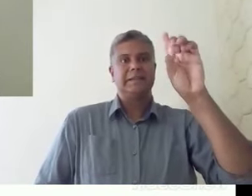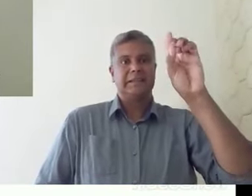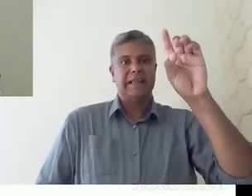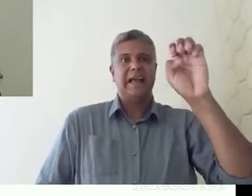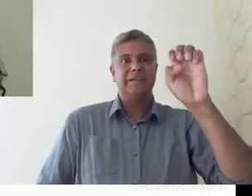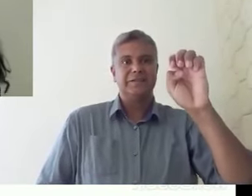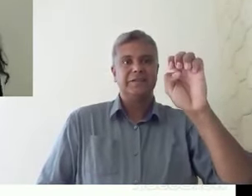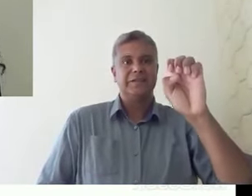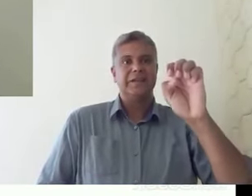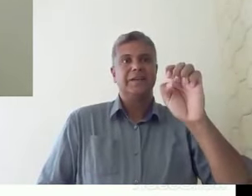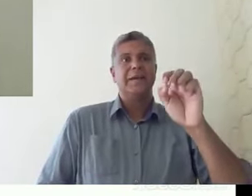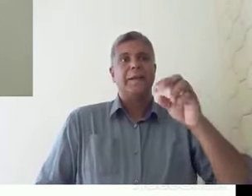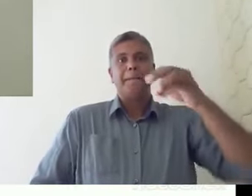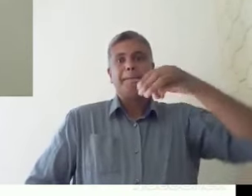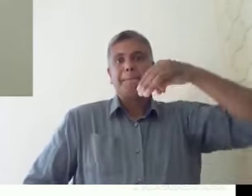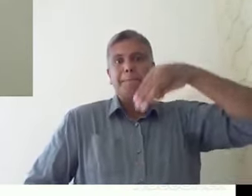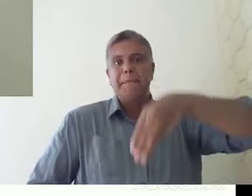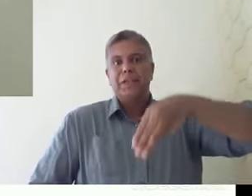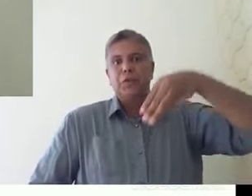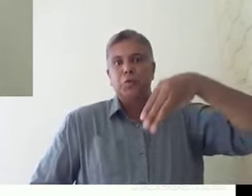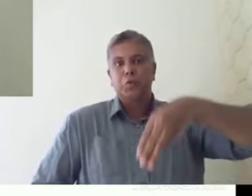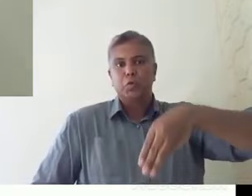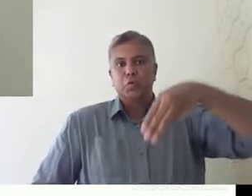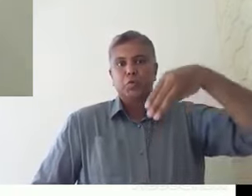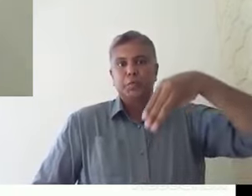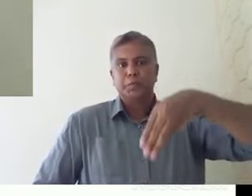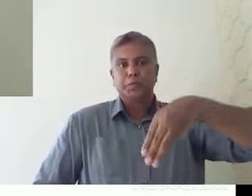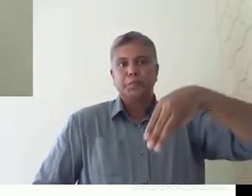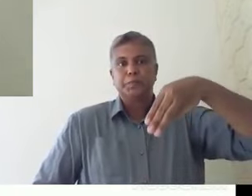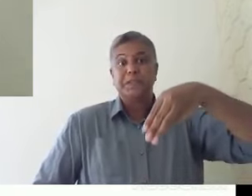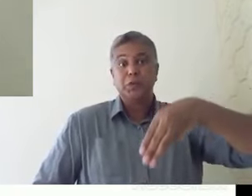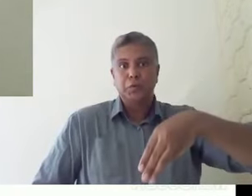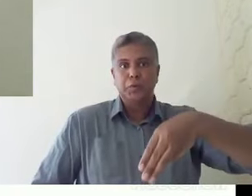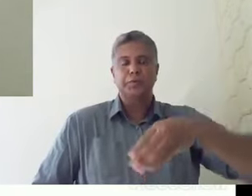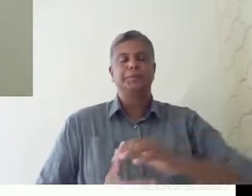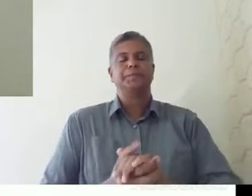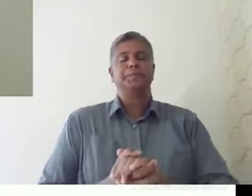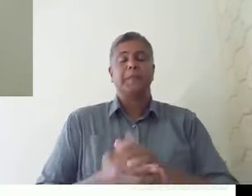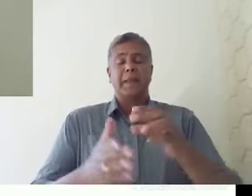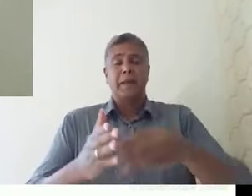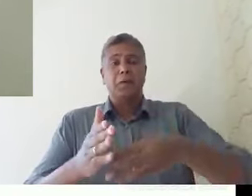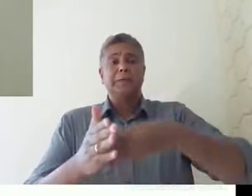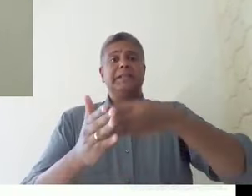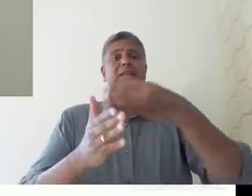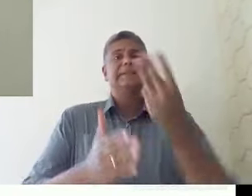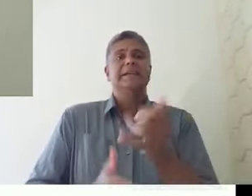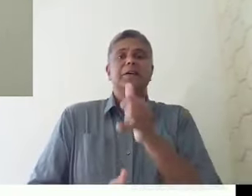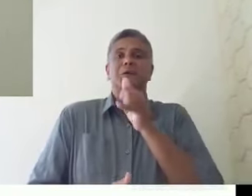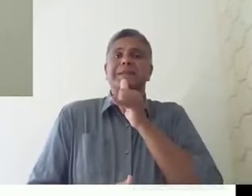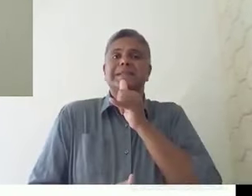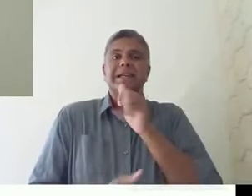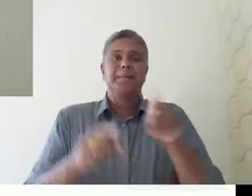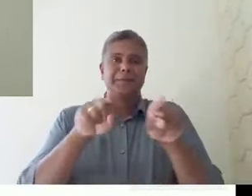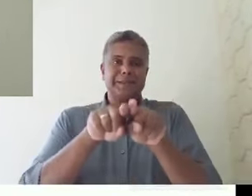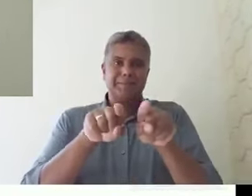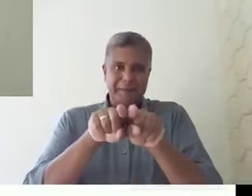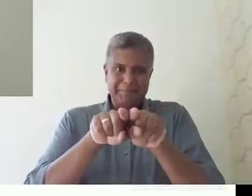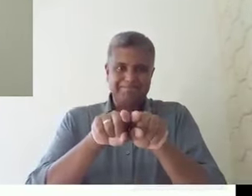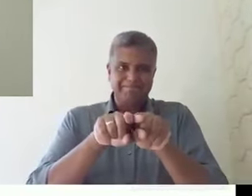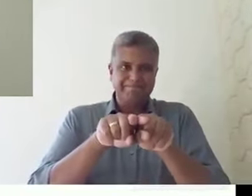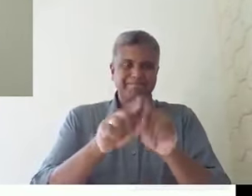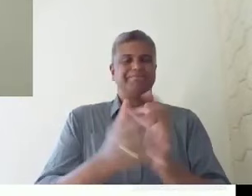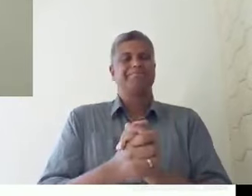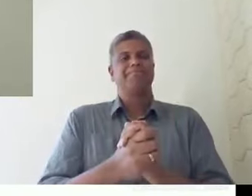minutos. Assim, a gente tem outra grandeza escalar. Por último, um terceiro exemplo que a gente